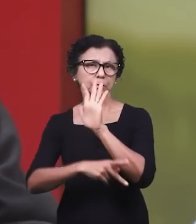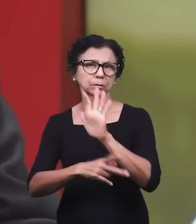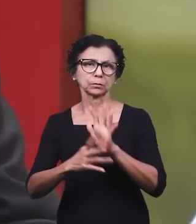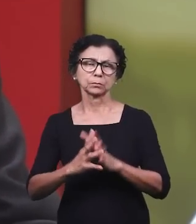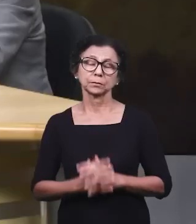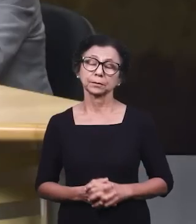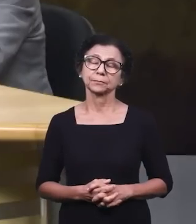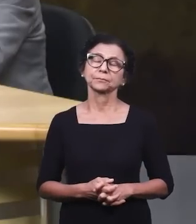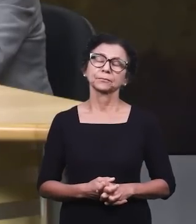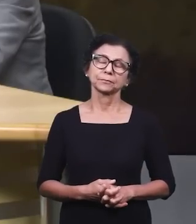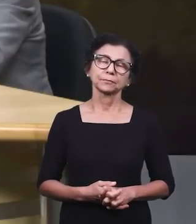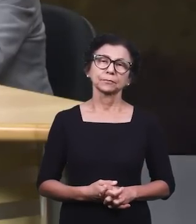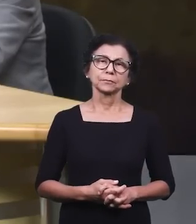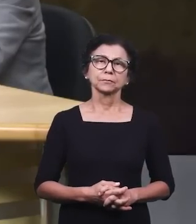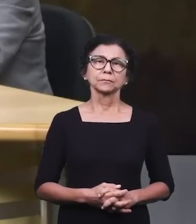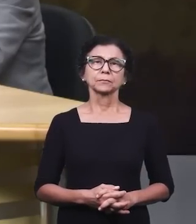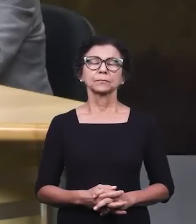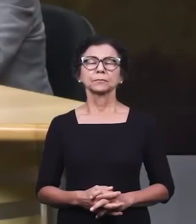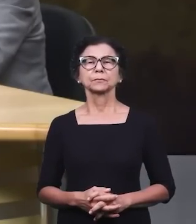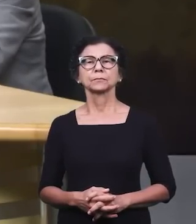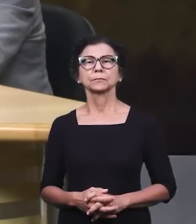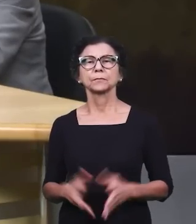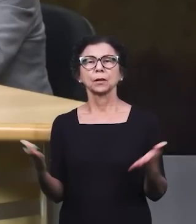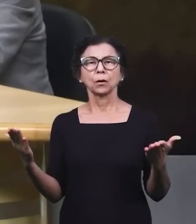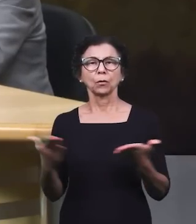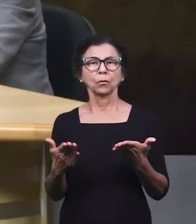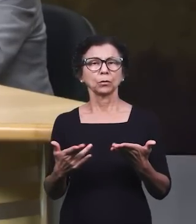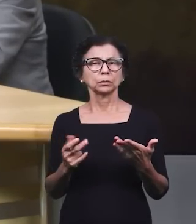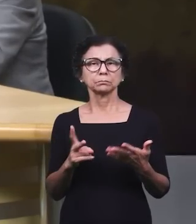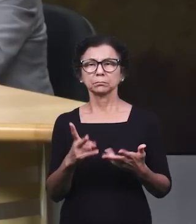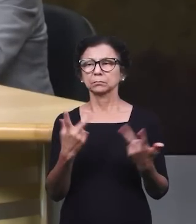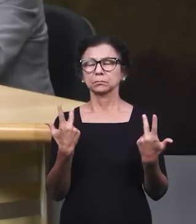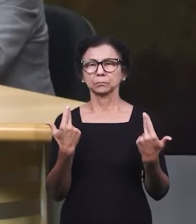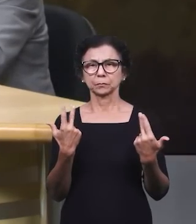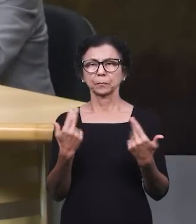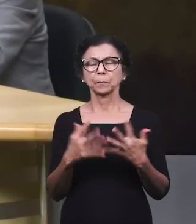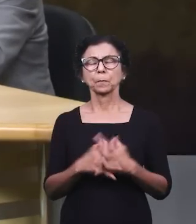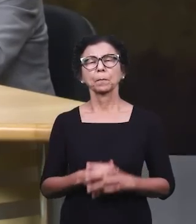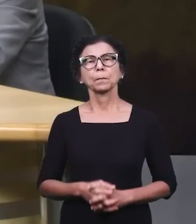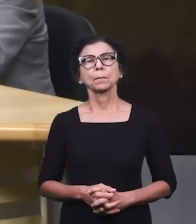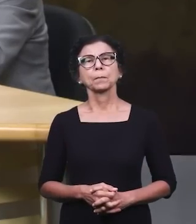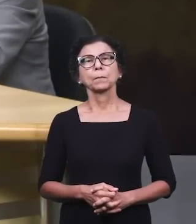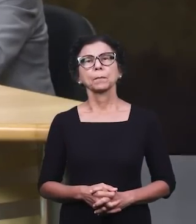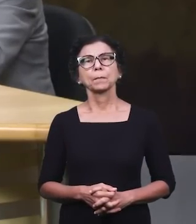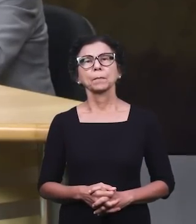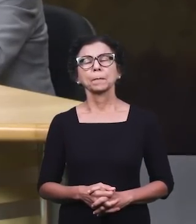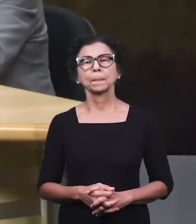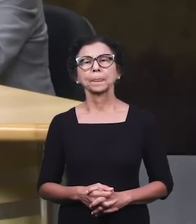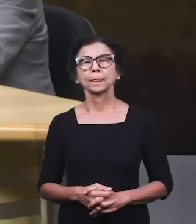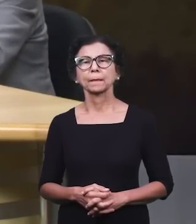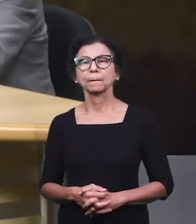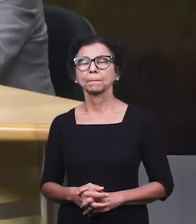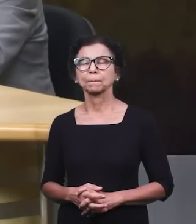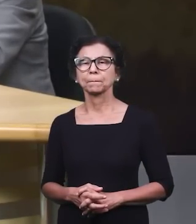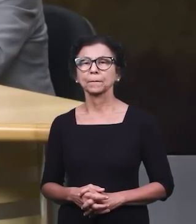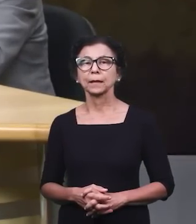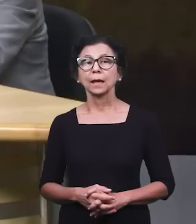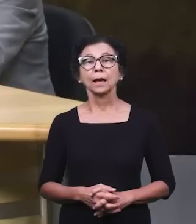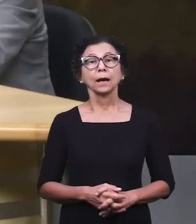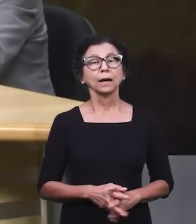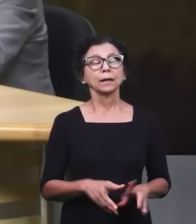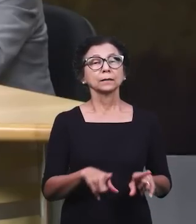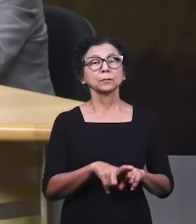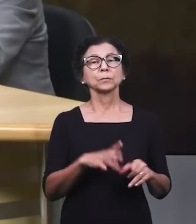né? E para nós hoje é a mesma coisa. Uma coisa muito bonita, quando Deus poupa o filho de Abraão do